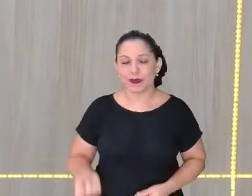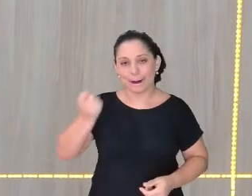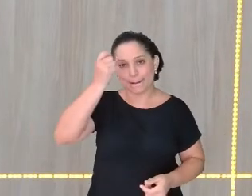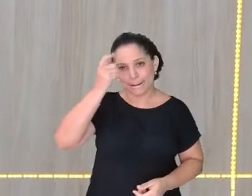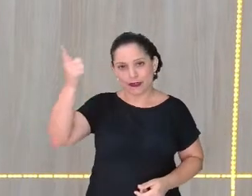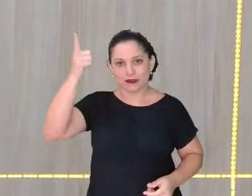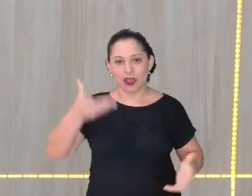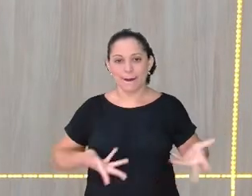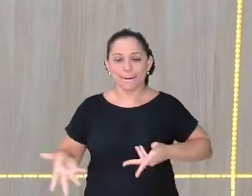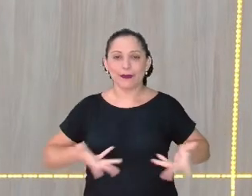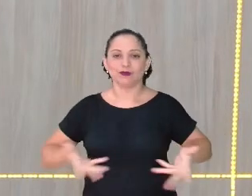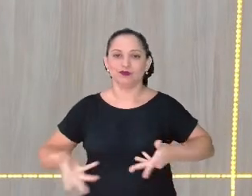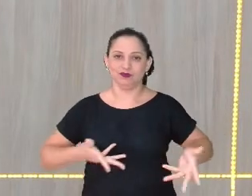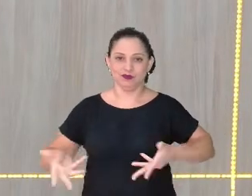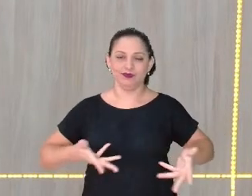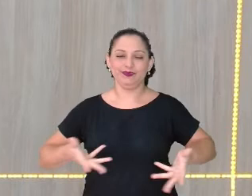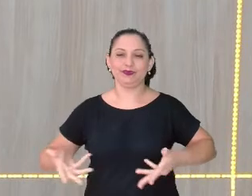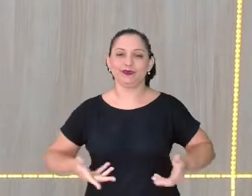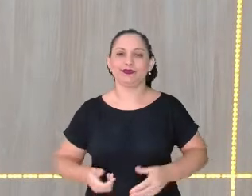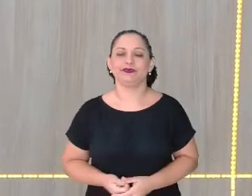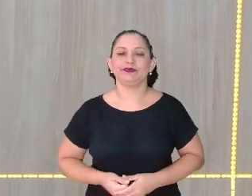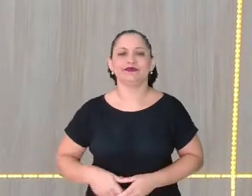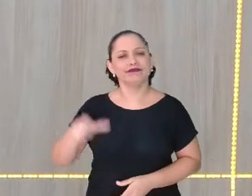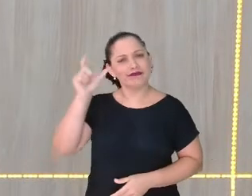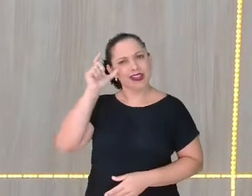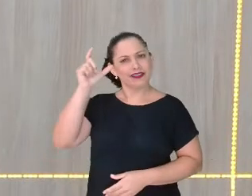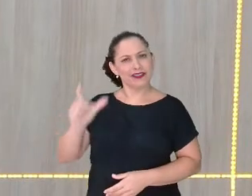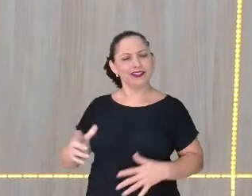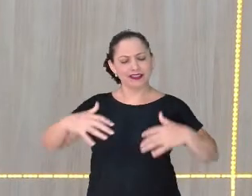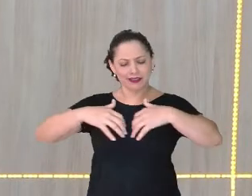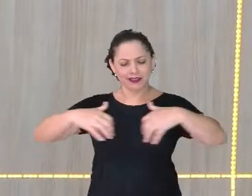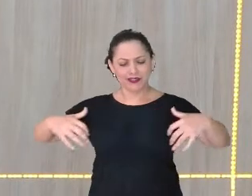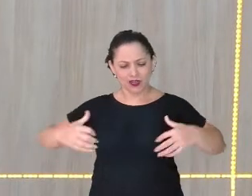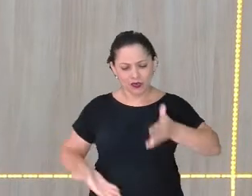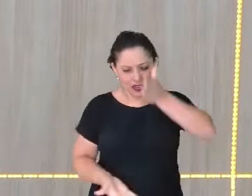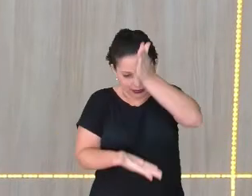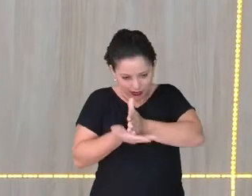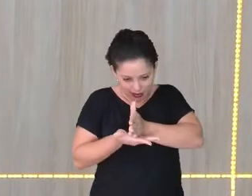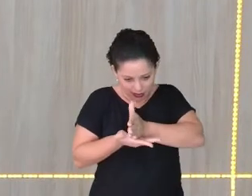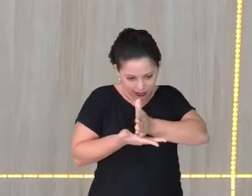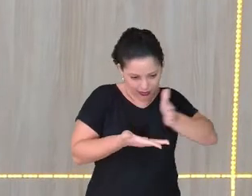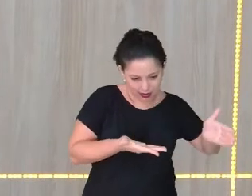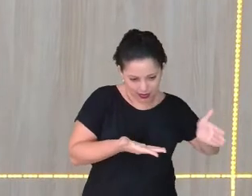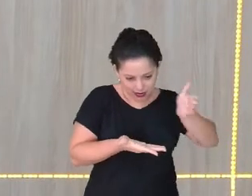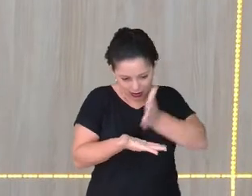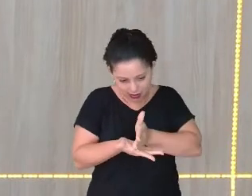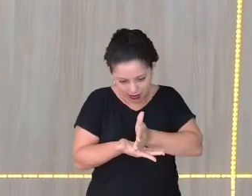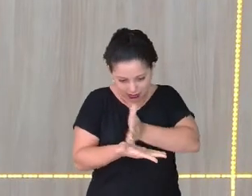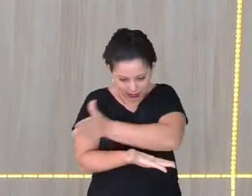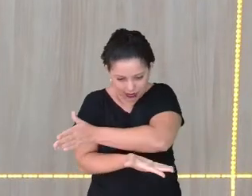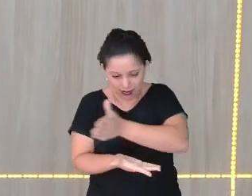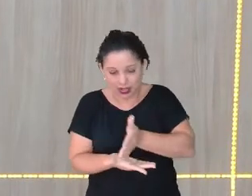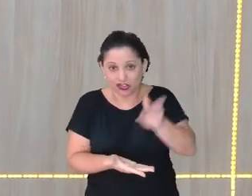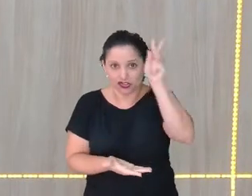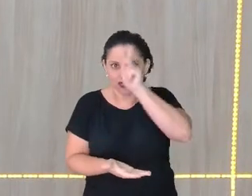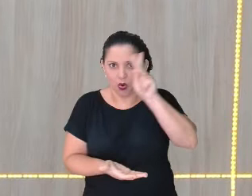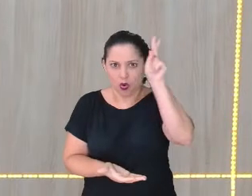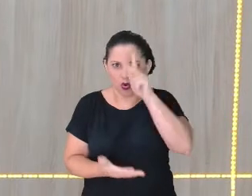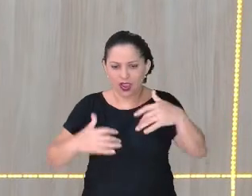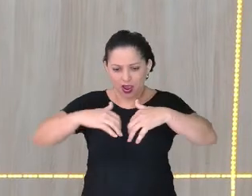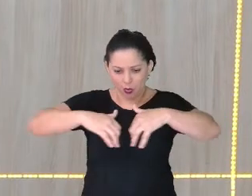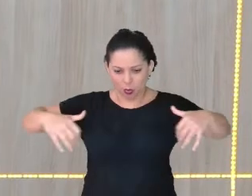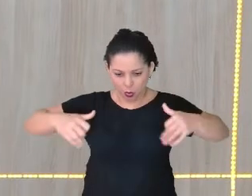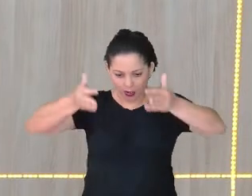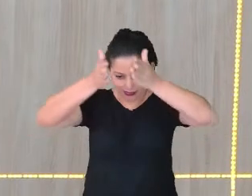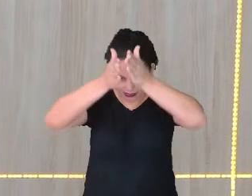produção. E o interessante é que essa divisão da história, né, da economia, dividindo o tempo, ele